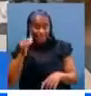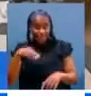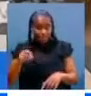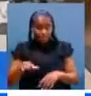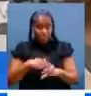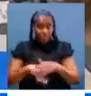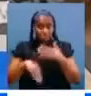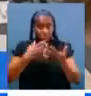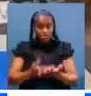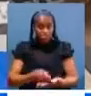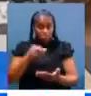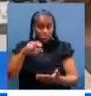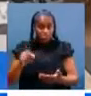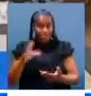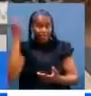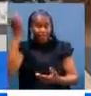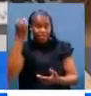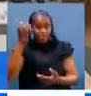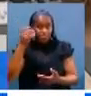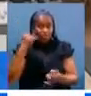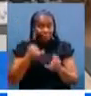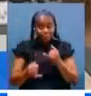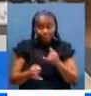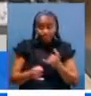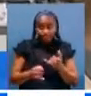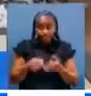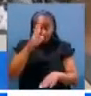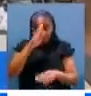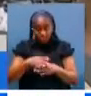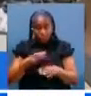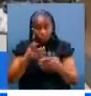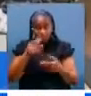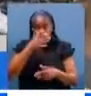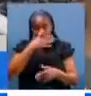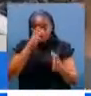mestrado em Clima, Riscos e Catástrofes Naturais a ser ministrado na UNICEF.